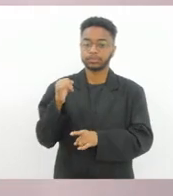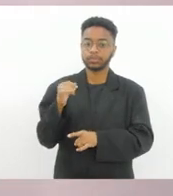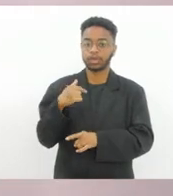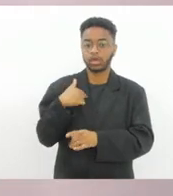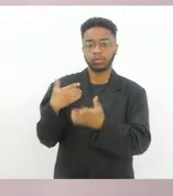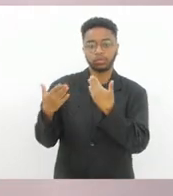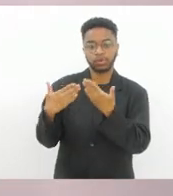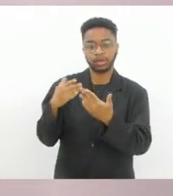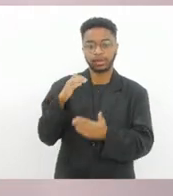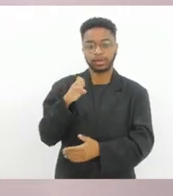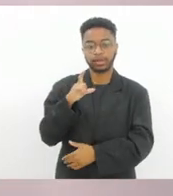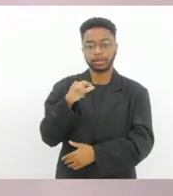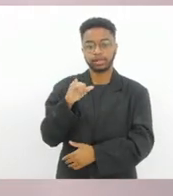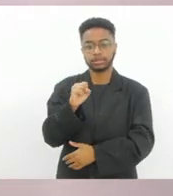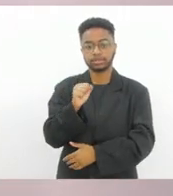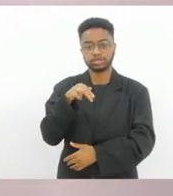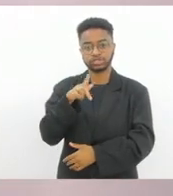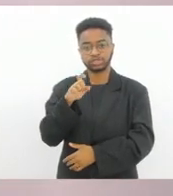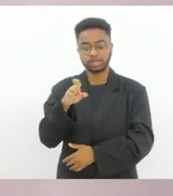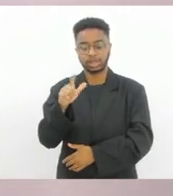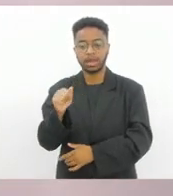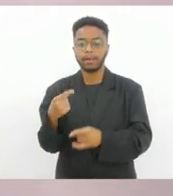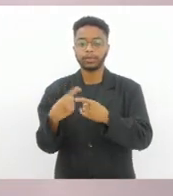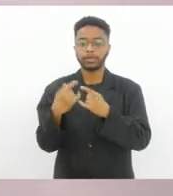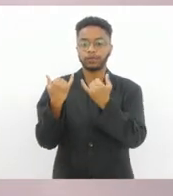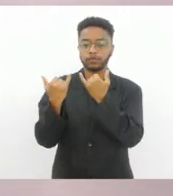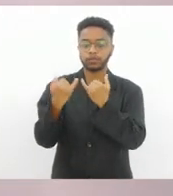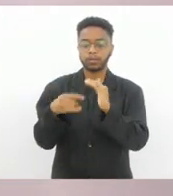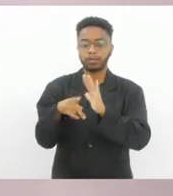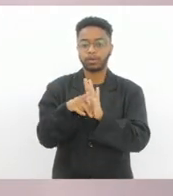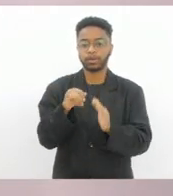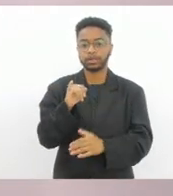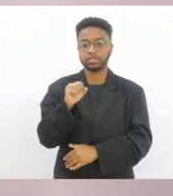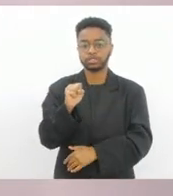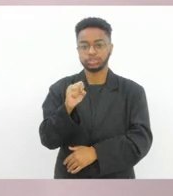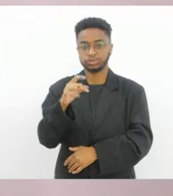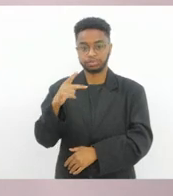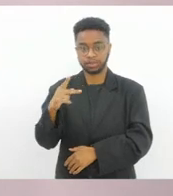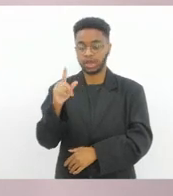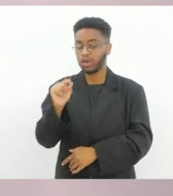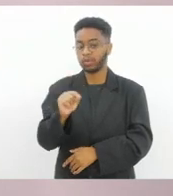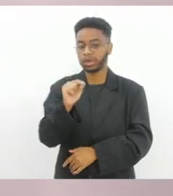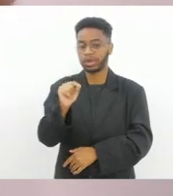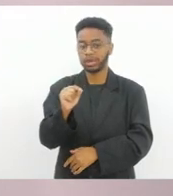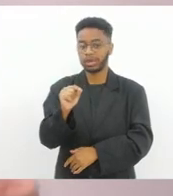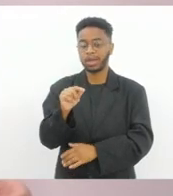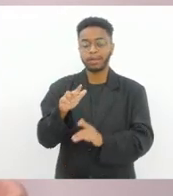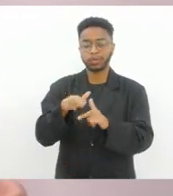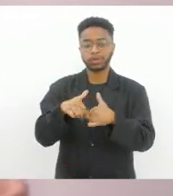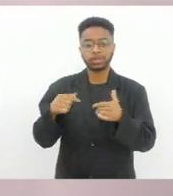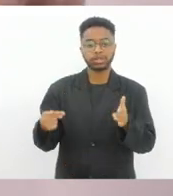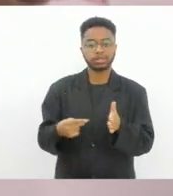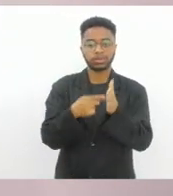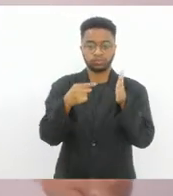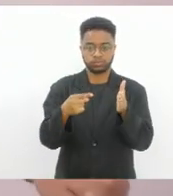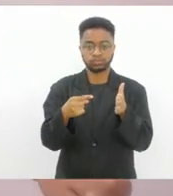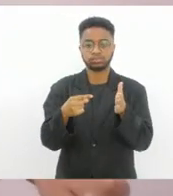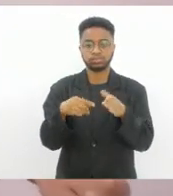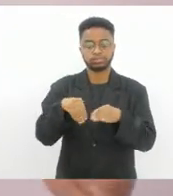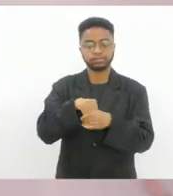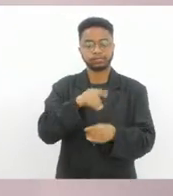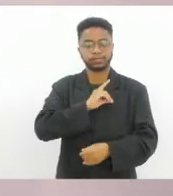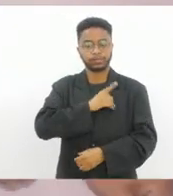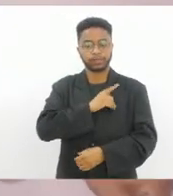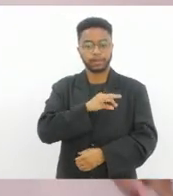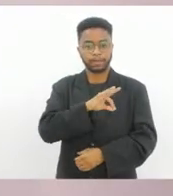rapidamente com a Elisângela, os dados do ISP são dados colhidos basicamente a partir das denúncias nas delegacias